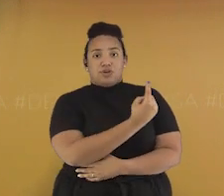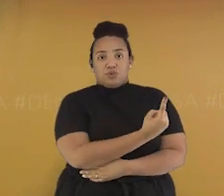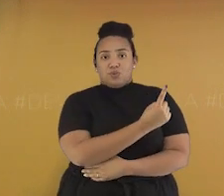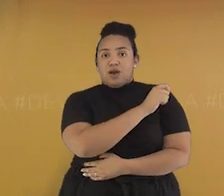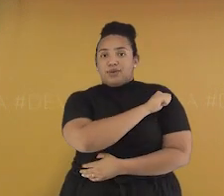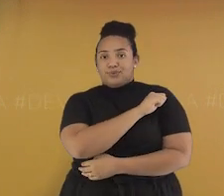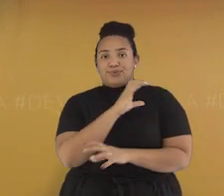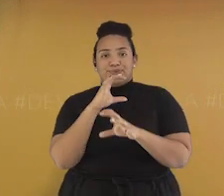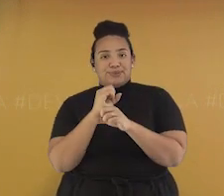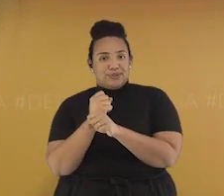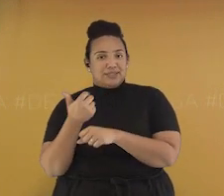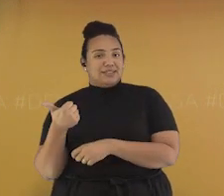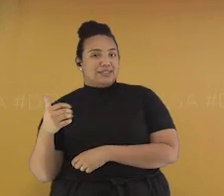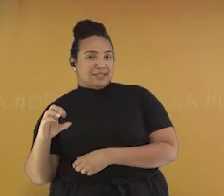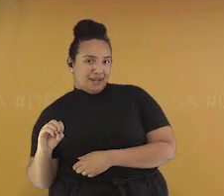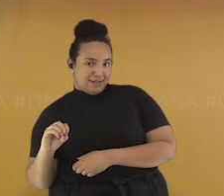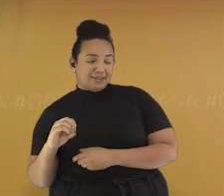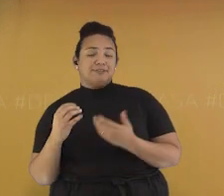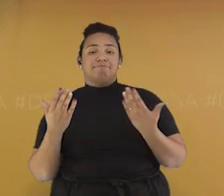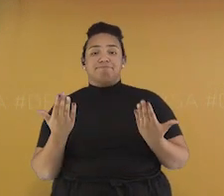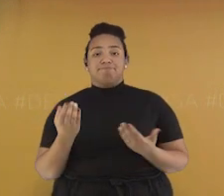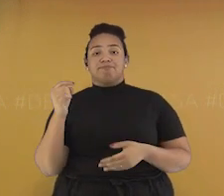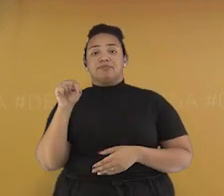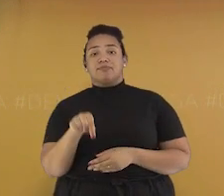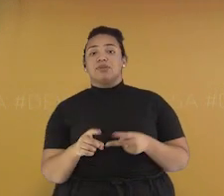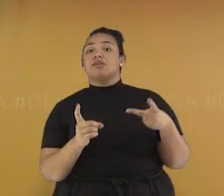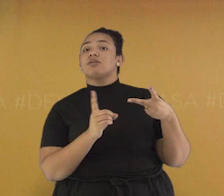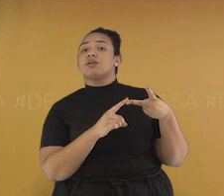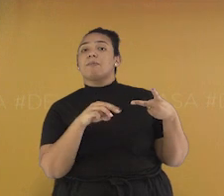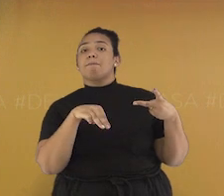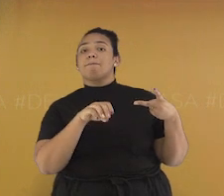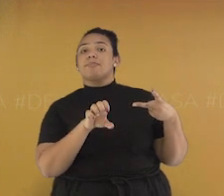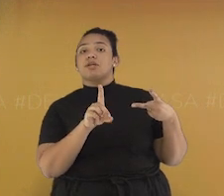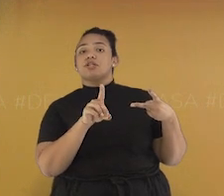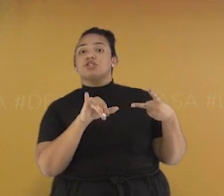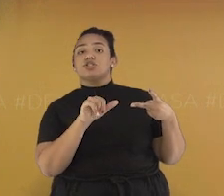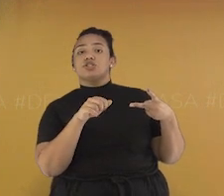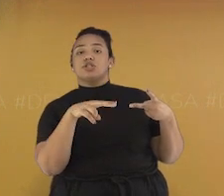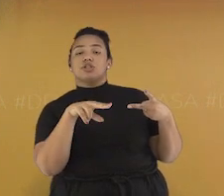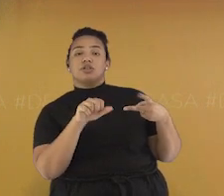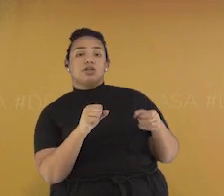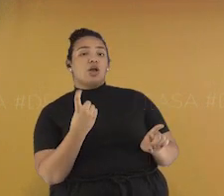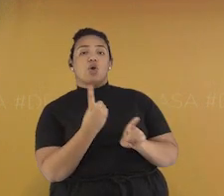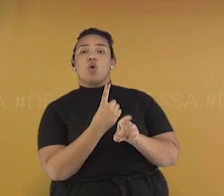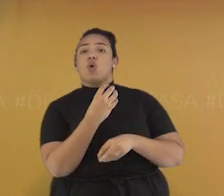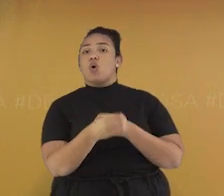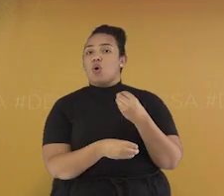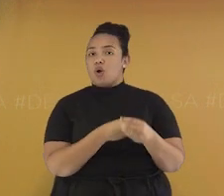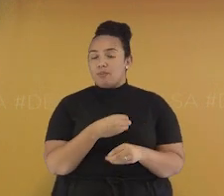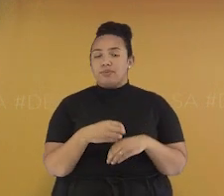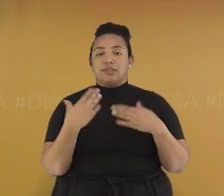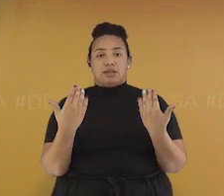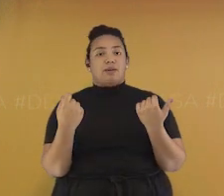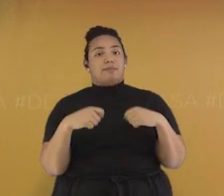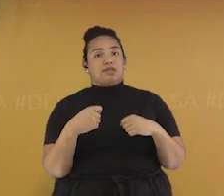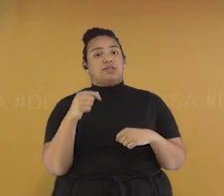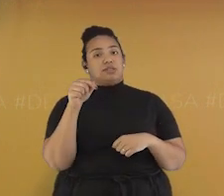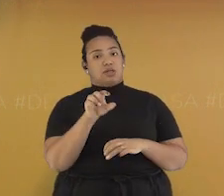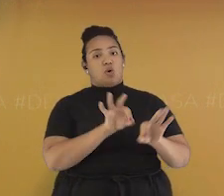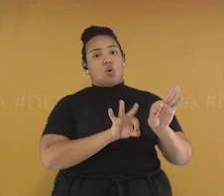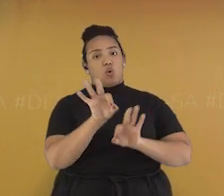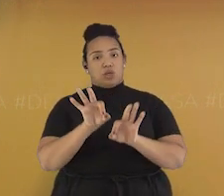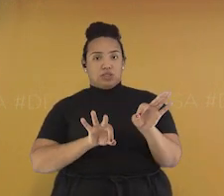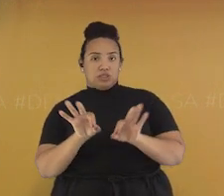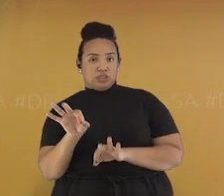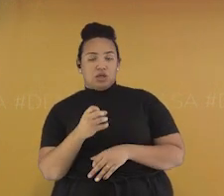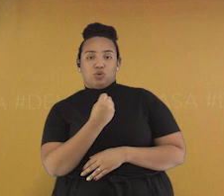aluno tirou 10. Para encontrar a mediana desse conjunto de notas, devemos